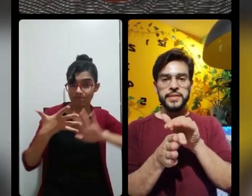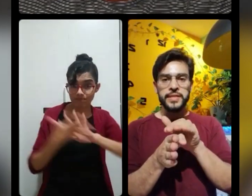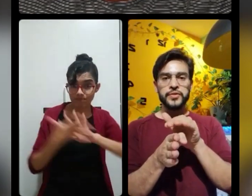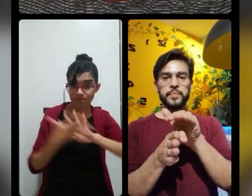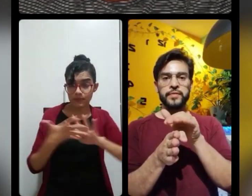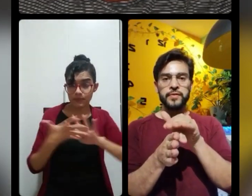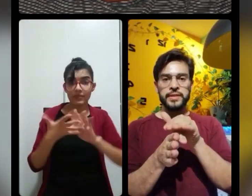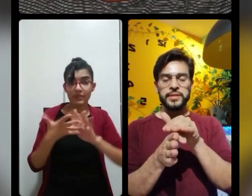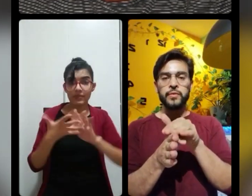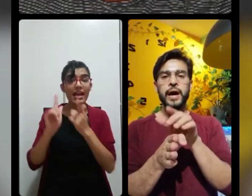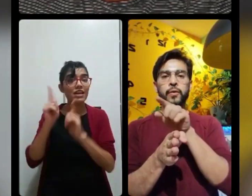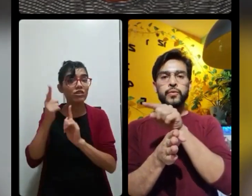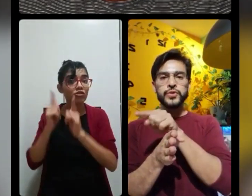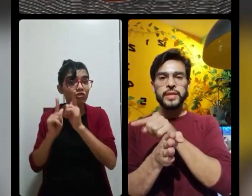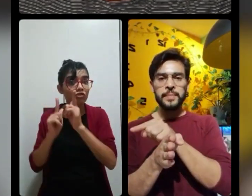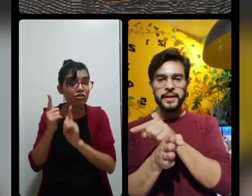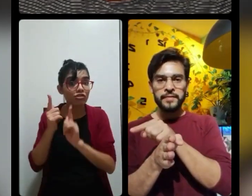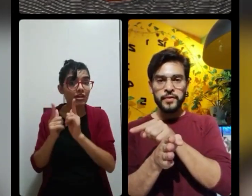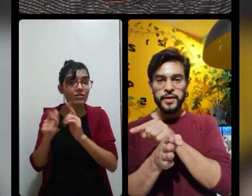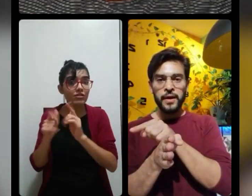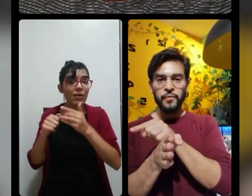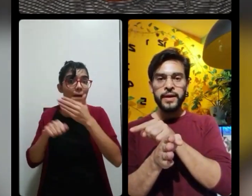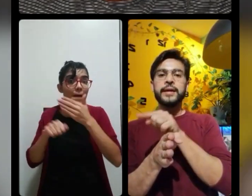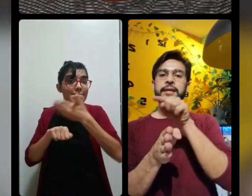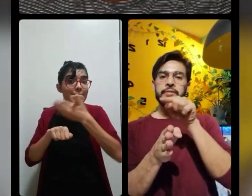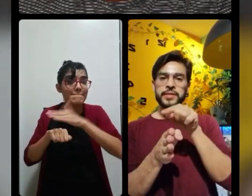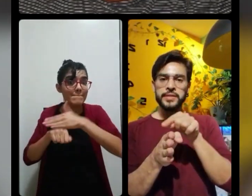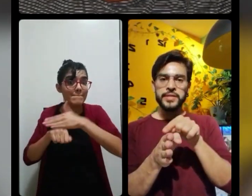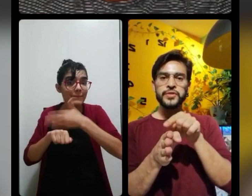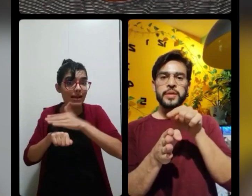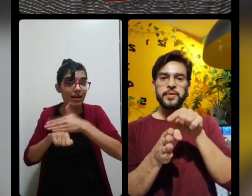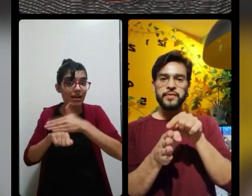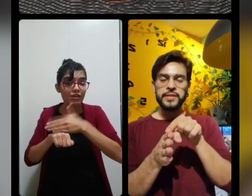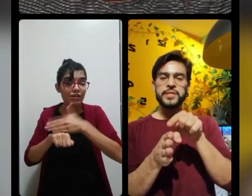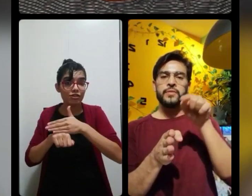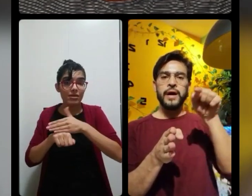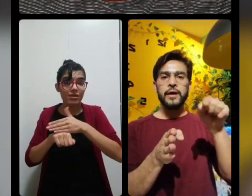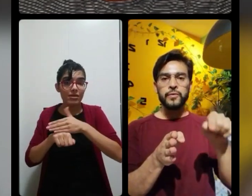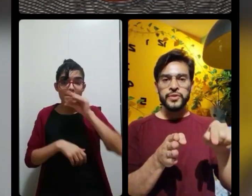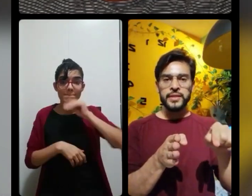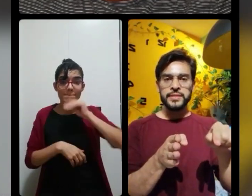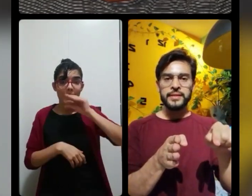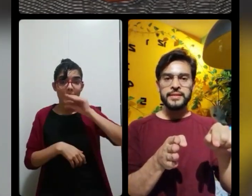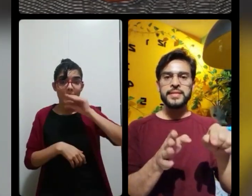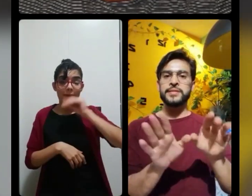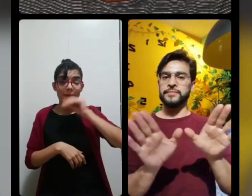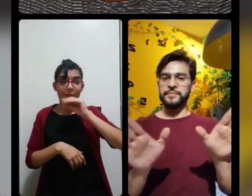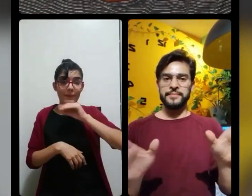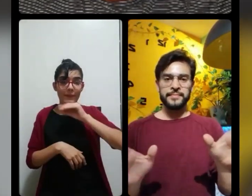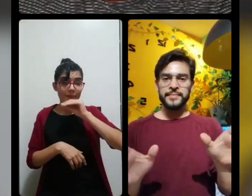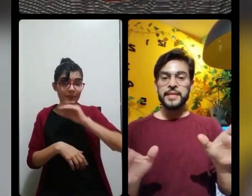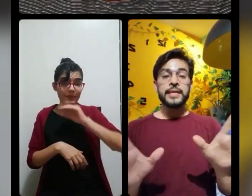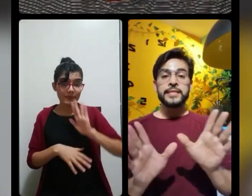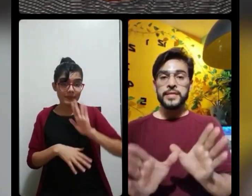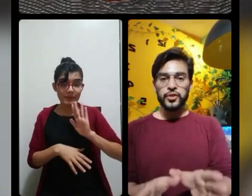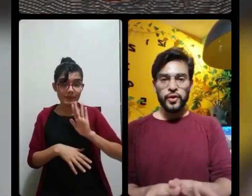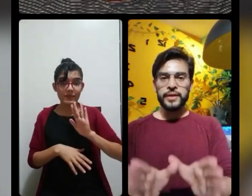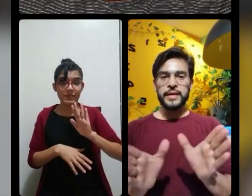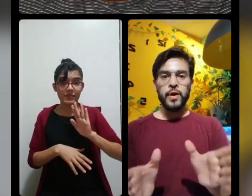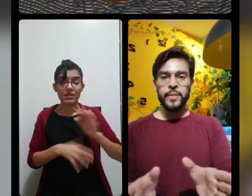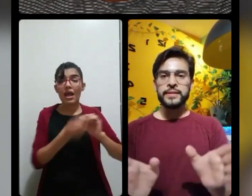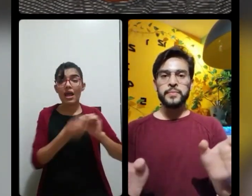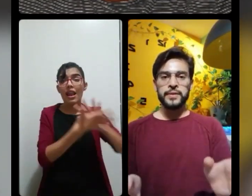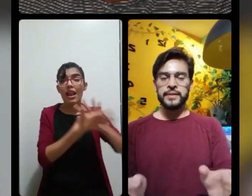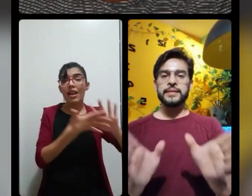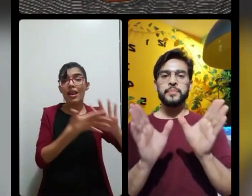ele é um exercício à provocação ao uso da palavra oral, sim, ele é um exercício da provocação ao uso da sinalização. Se